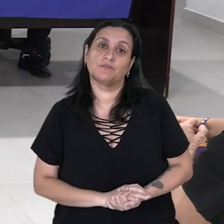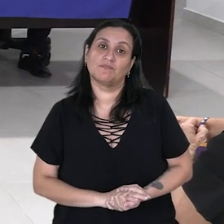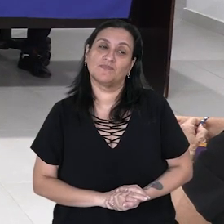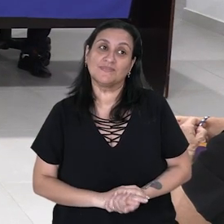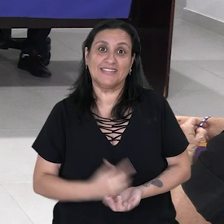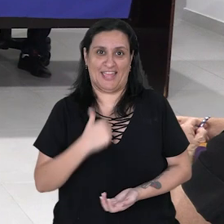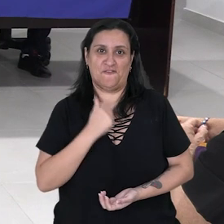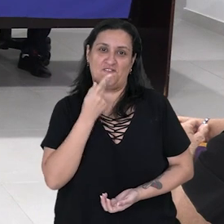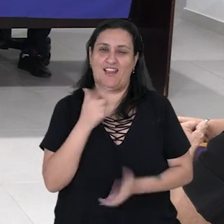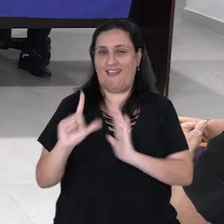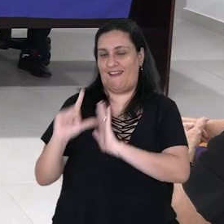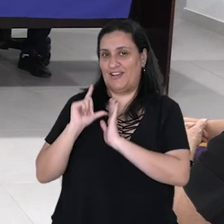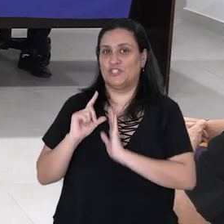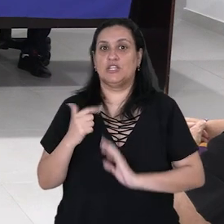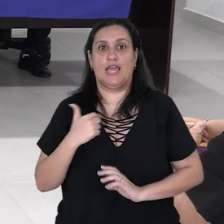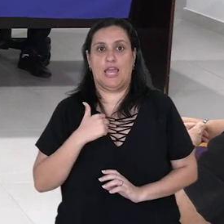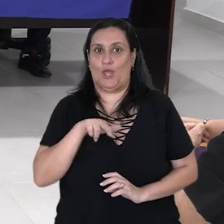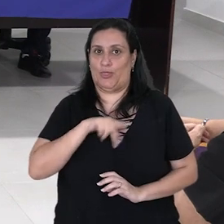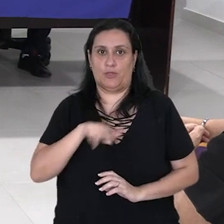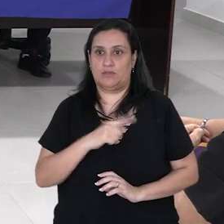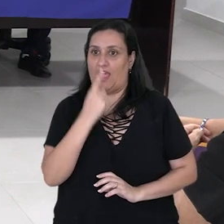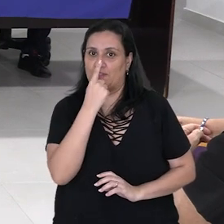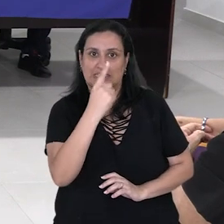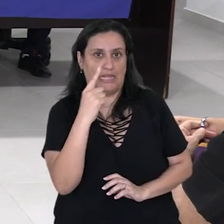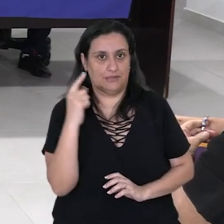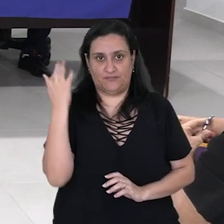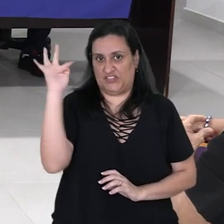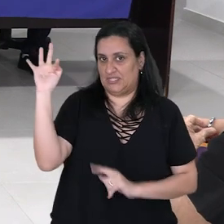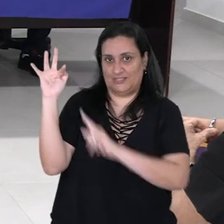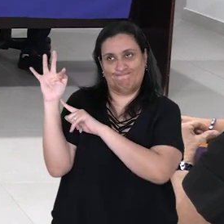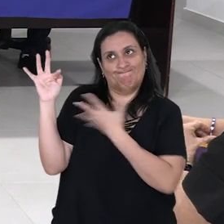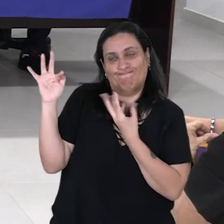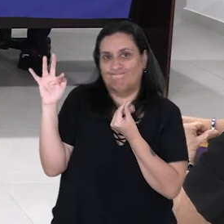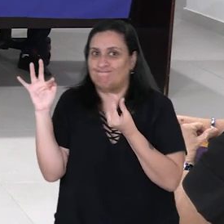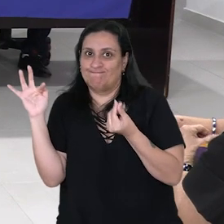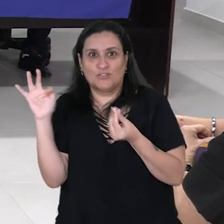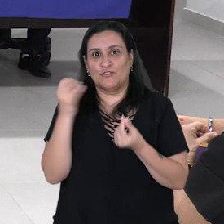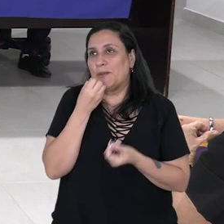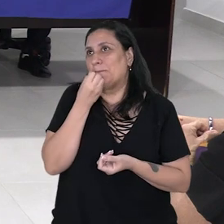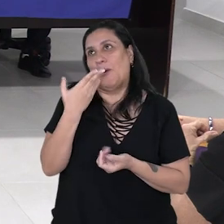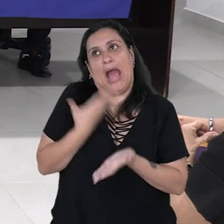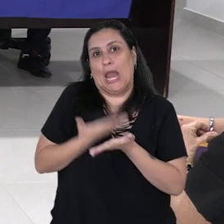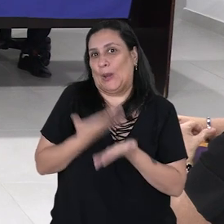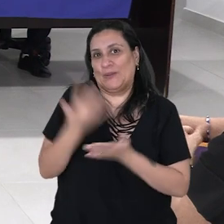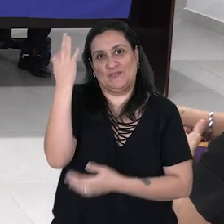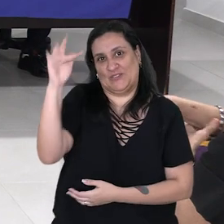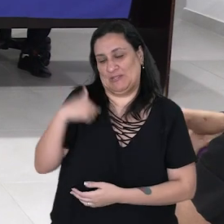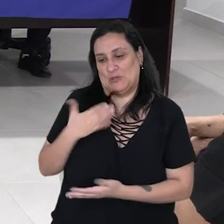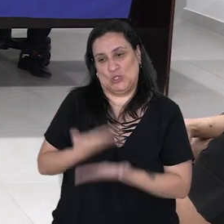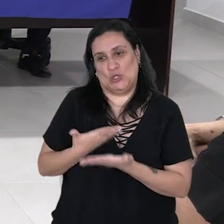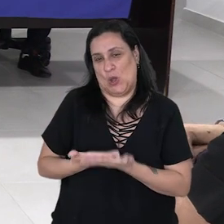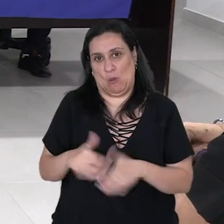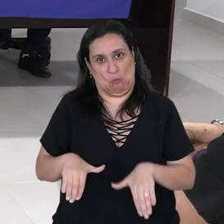como eu mencionei, eu não tenho muita afinidade com física. Eu acho que eu não fui uma boa aluna em física na escola.